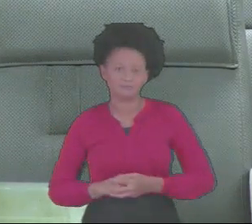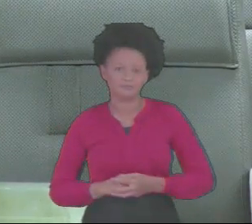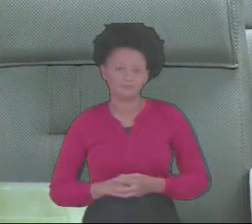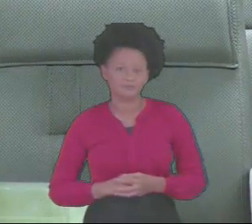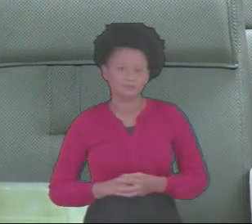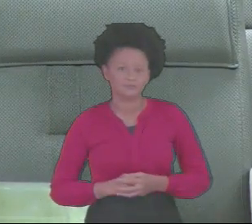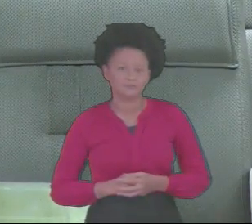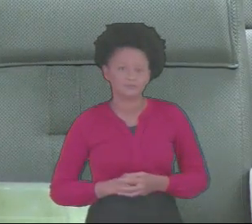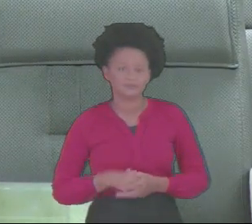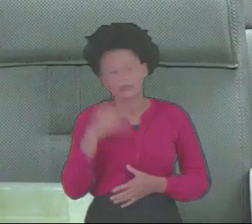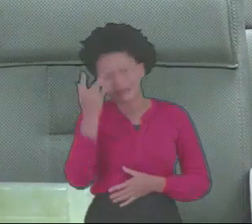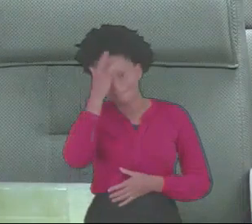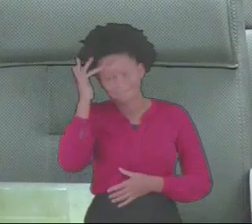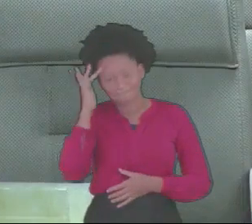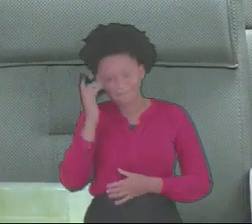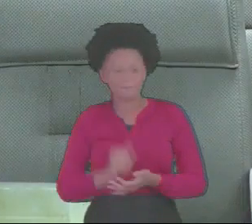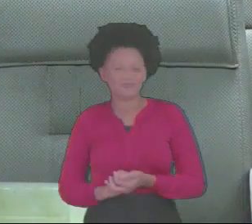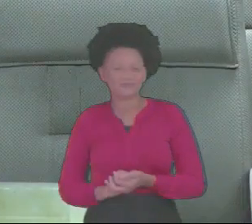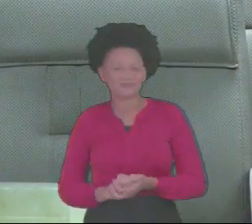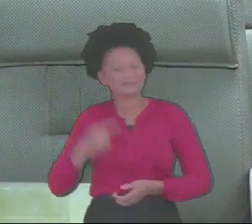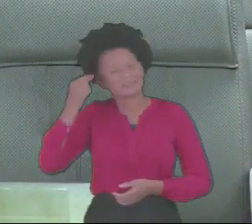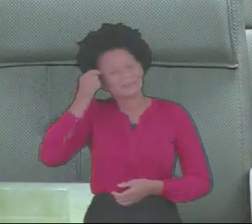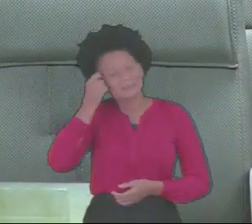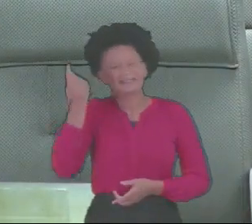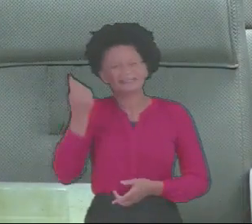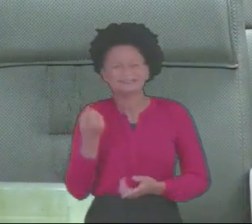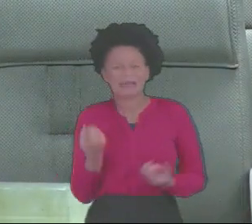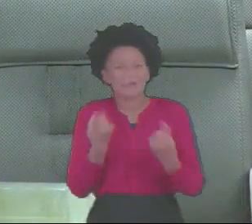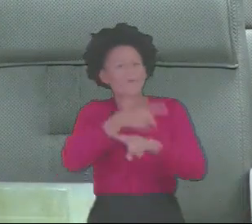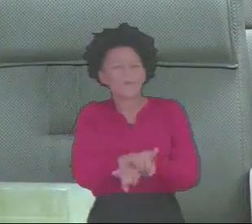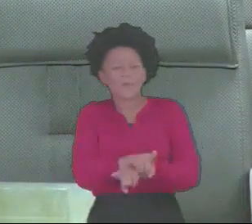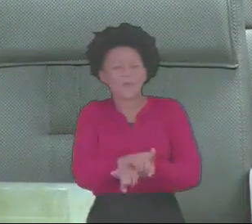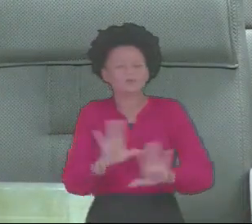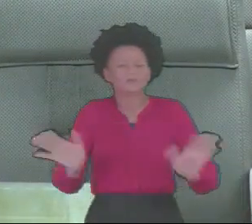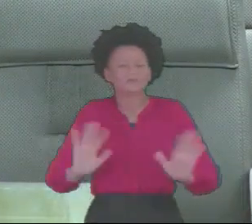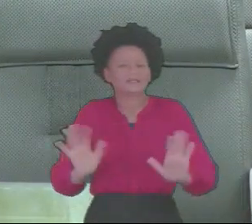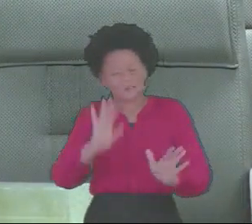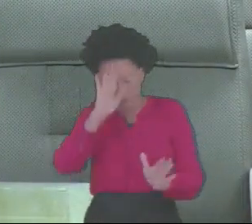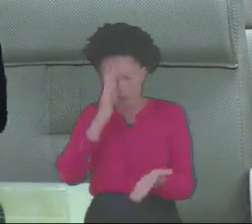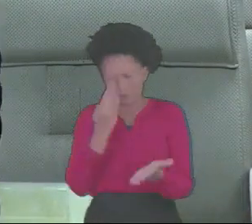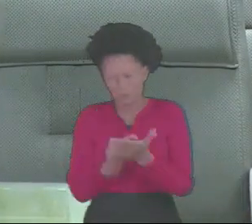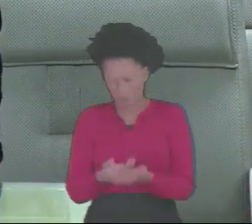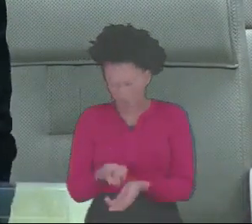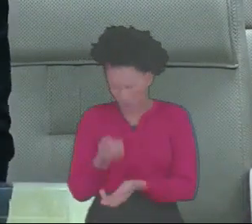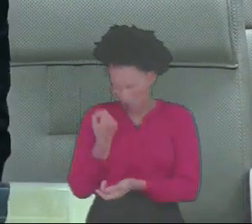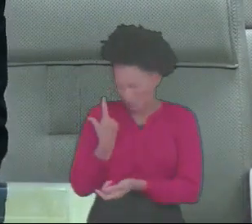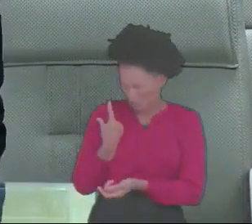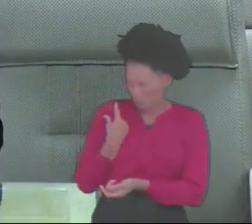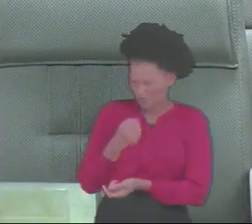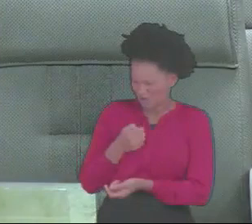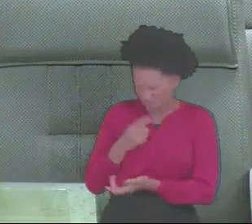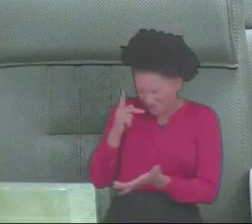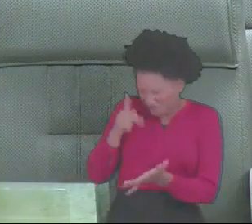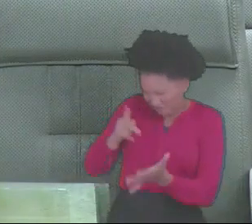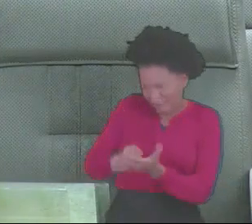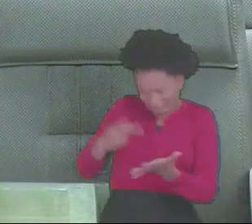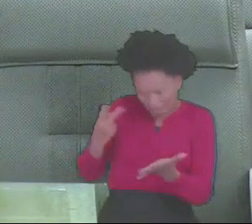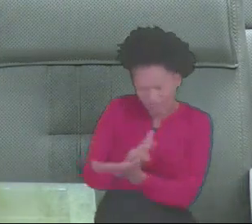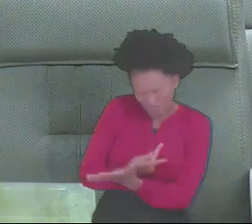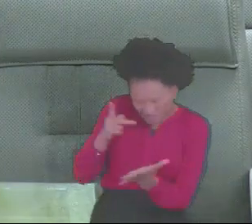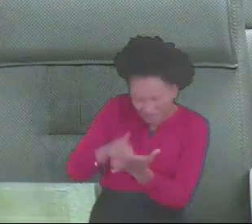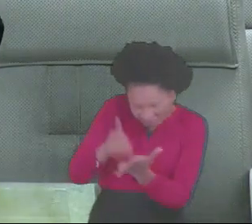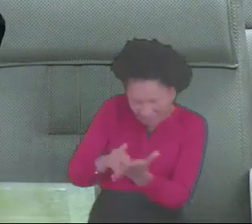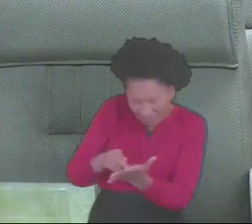é a pessoa mais antagônica que exista hoje talvez não acredite que foram grandes realidades